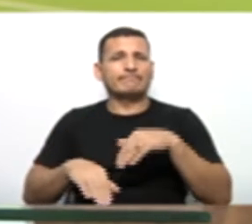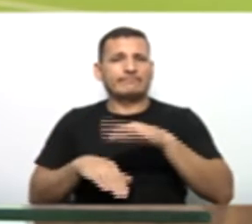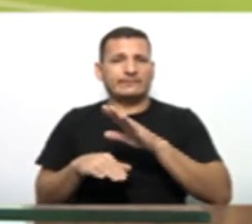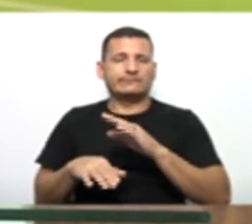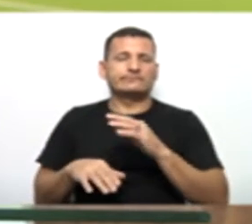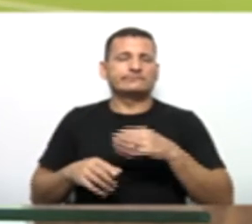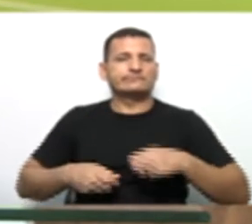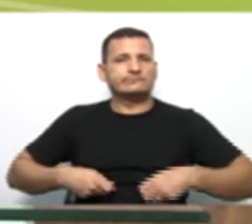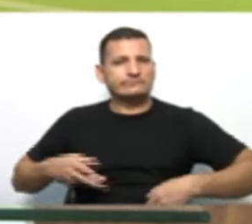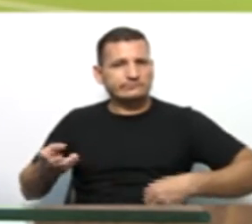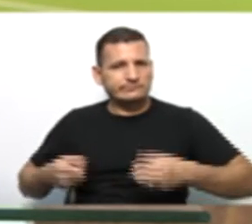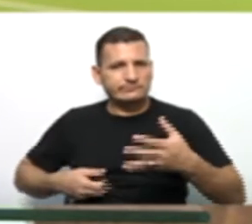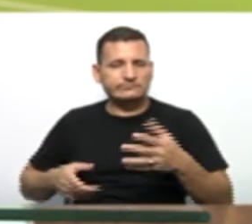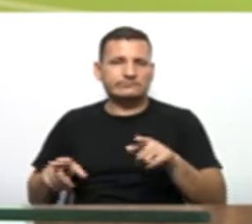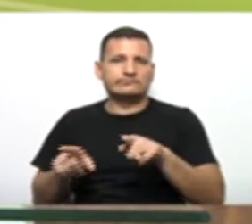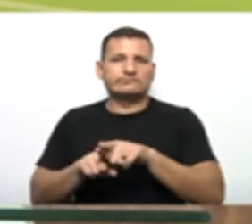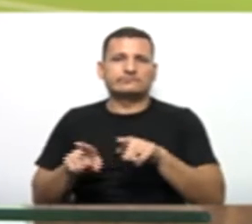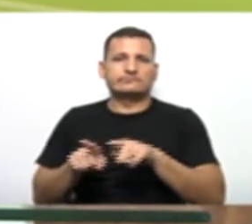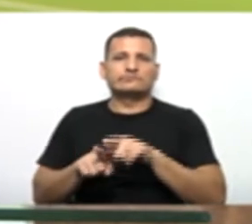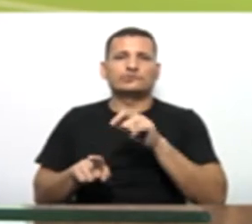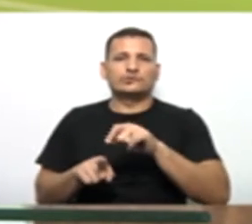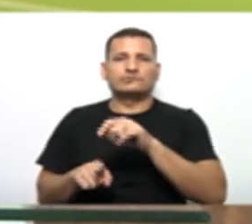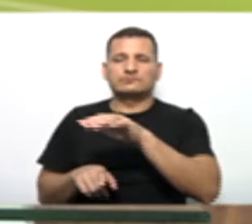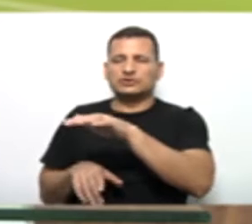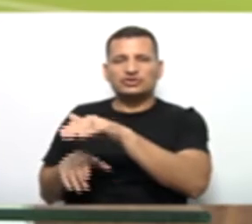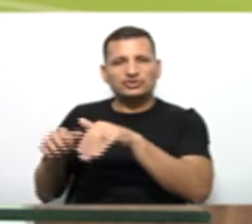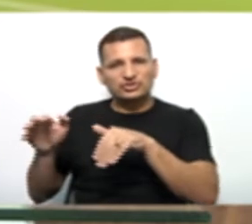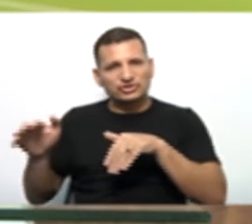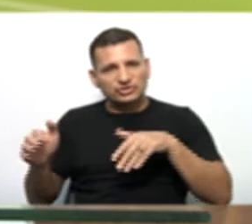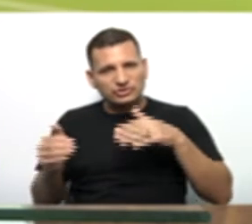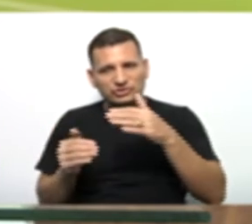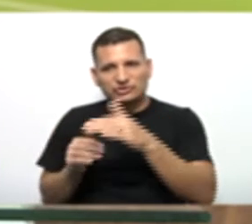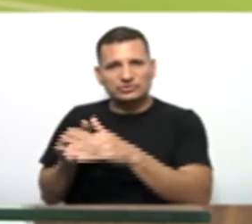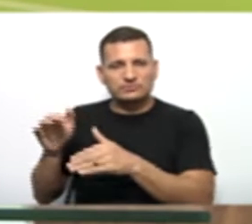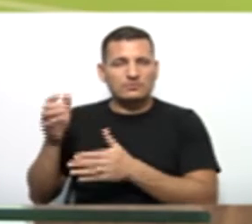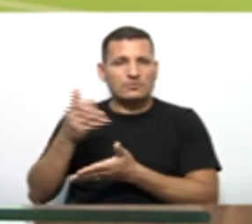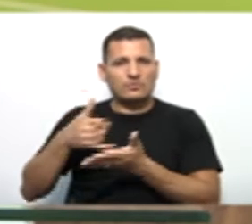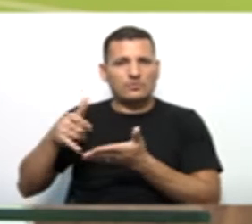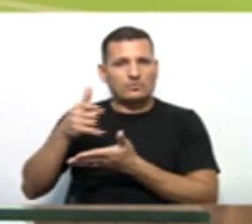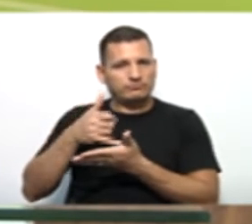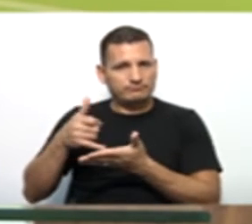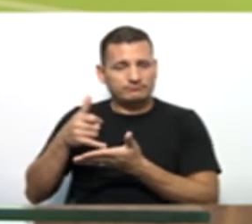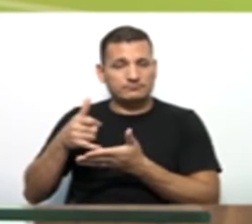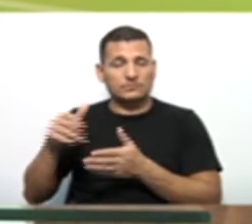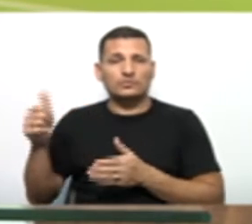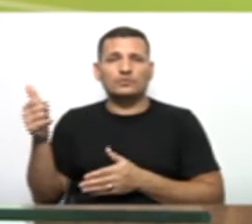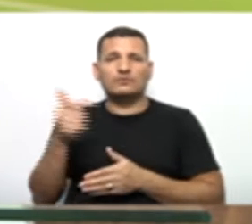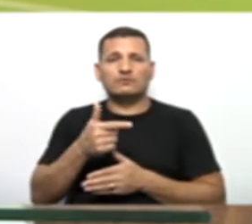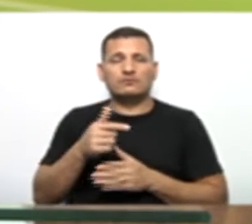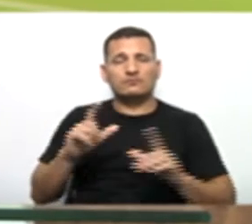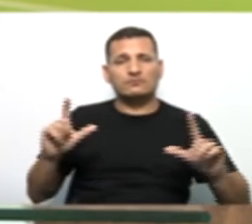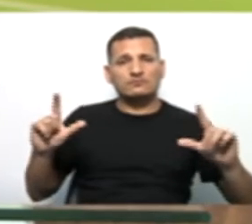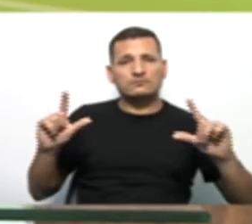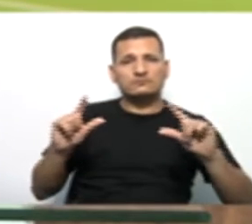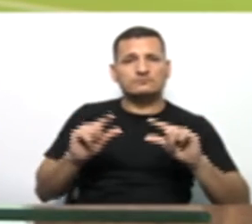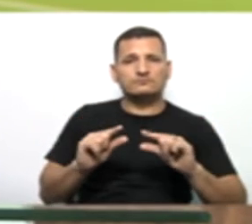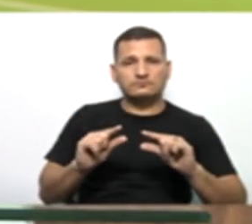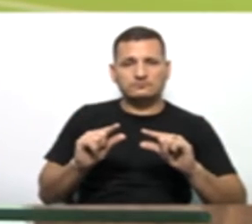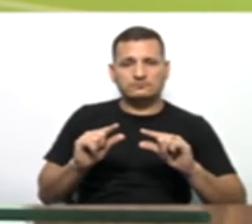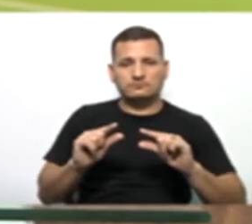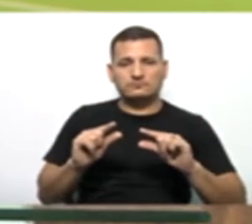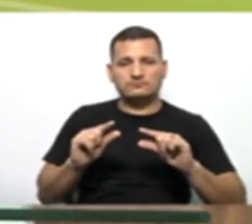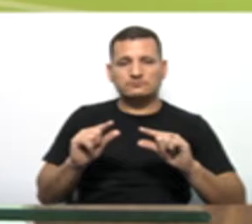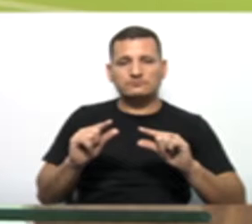gasta para você retirar esse óleo do que você gastaria para reduzir